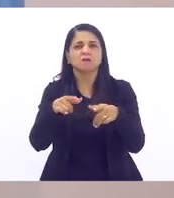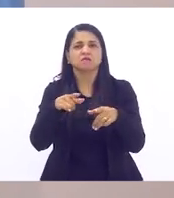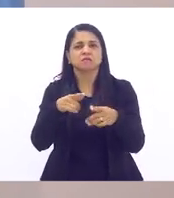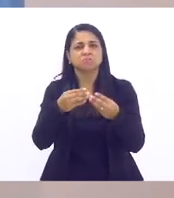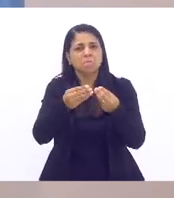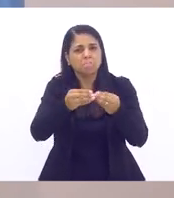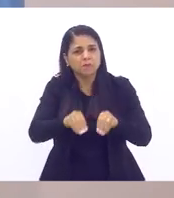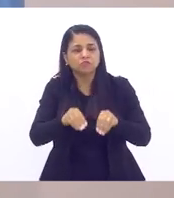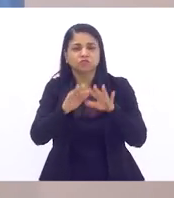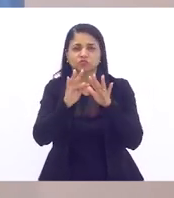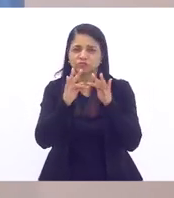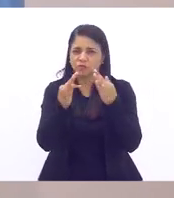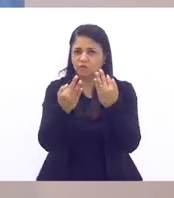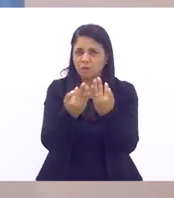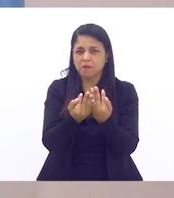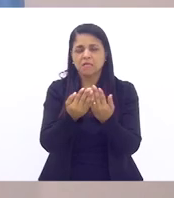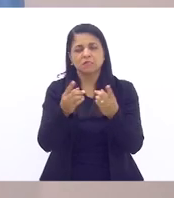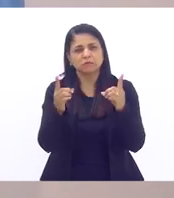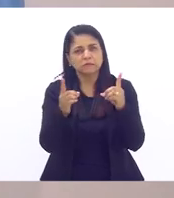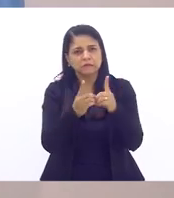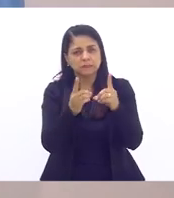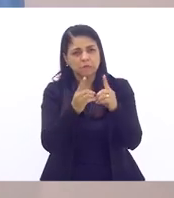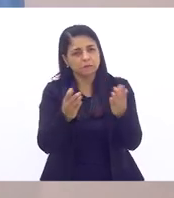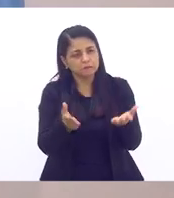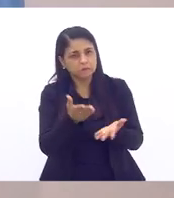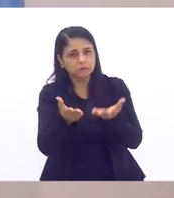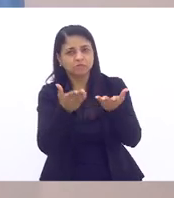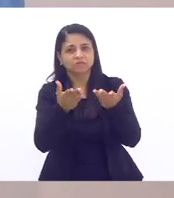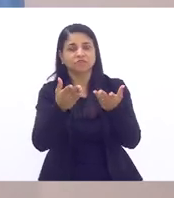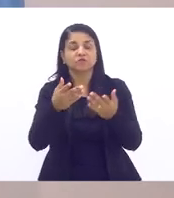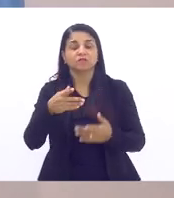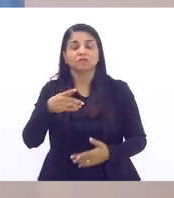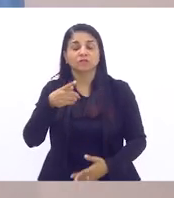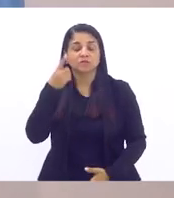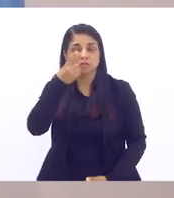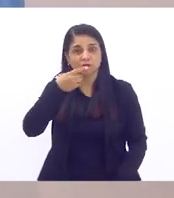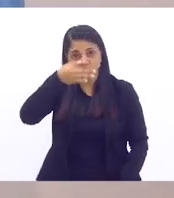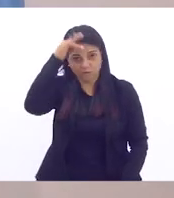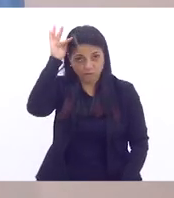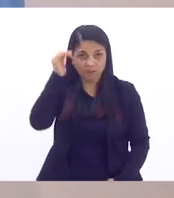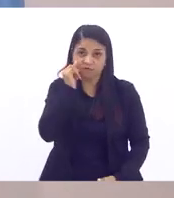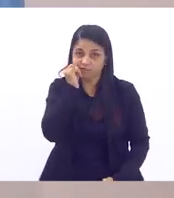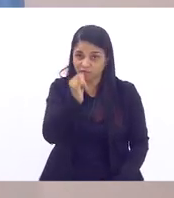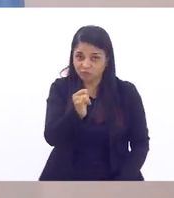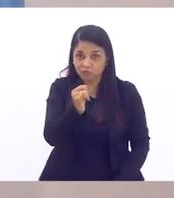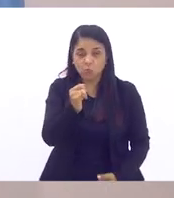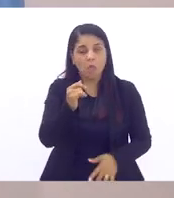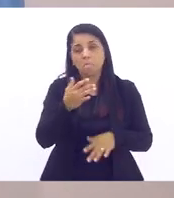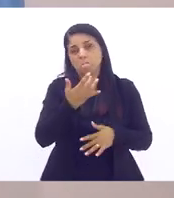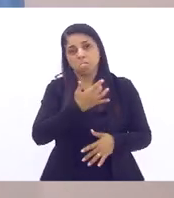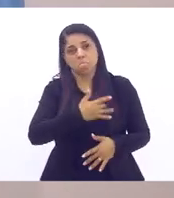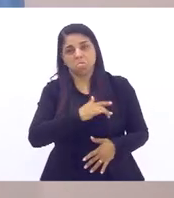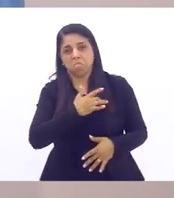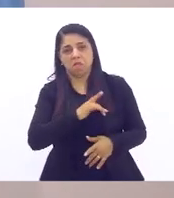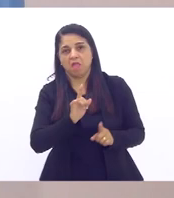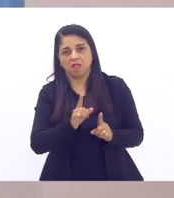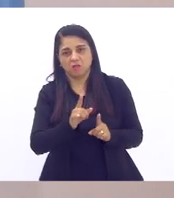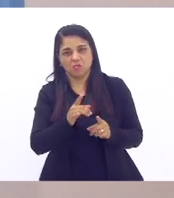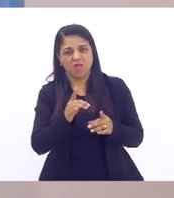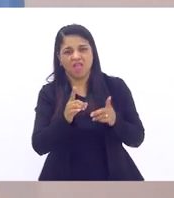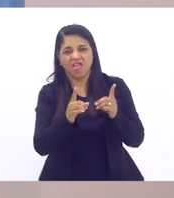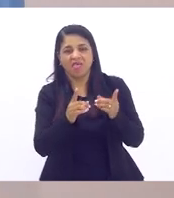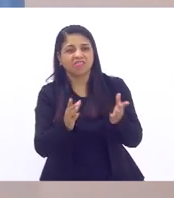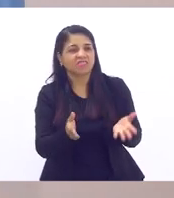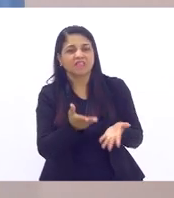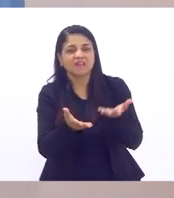e que a gente possa dar esse tratamento como bem disso Fred Pacheco Deputado Fred Pacheco não é ter pena não é tratar de